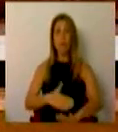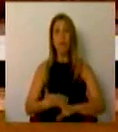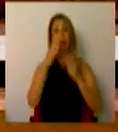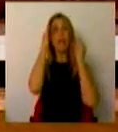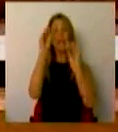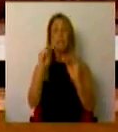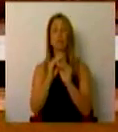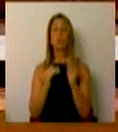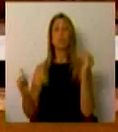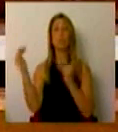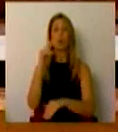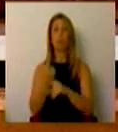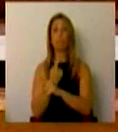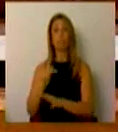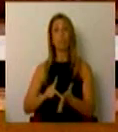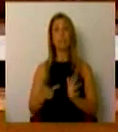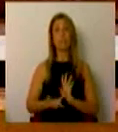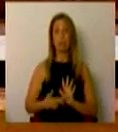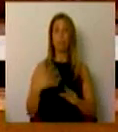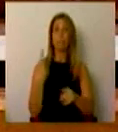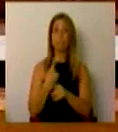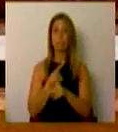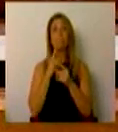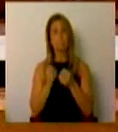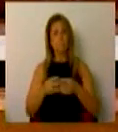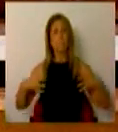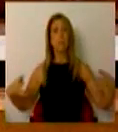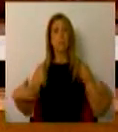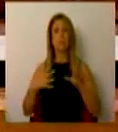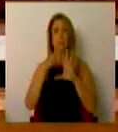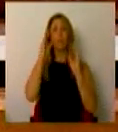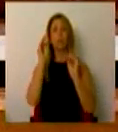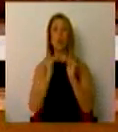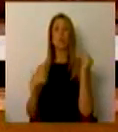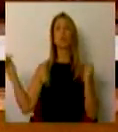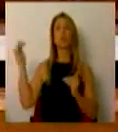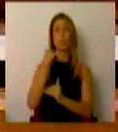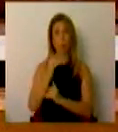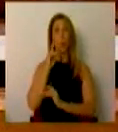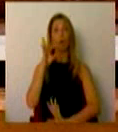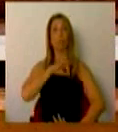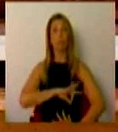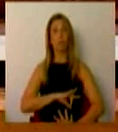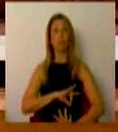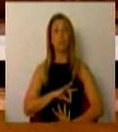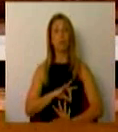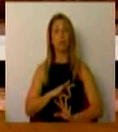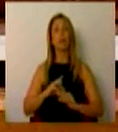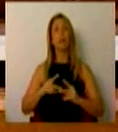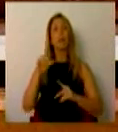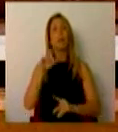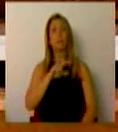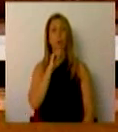superior politécnico, apontando para a expansão da formação superior de natureza profissionalizante, também para ampliar as oportunidades